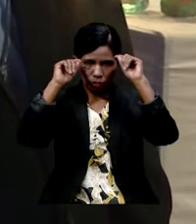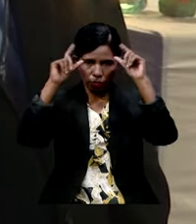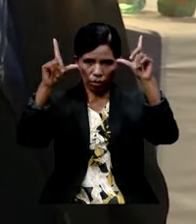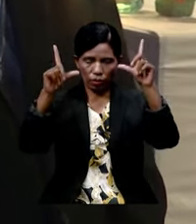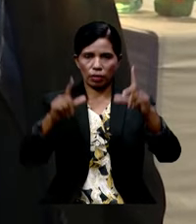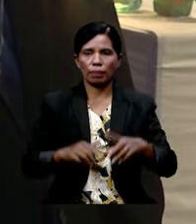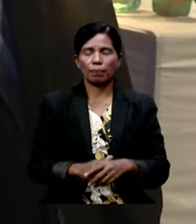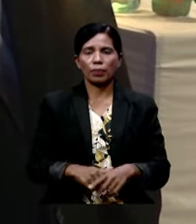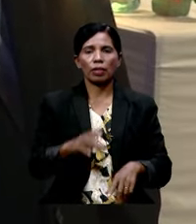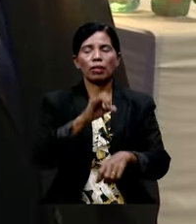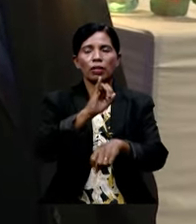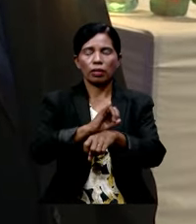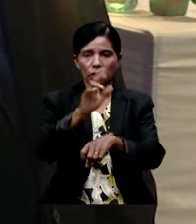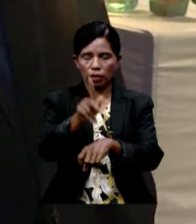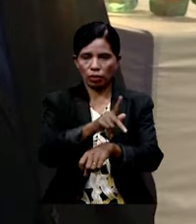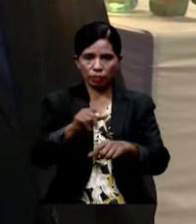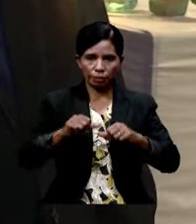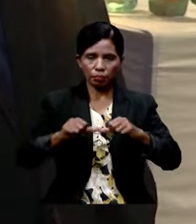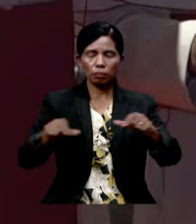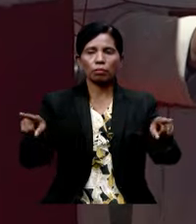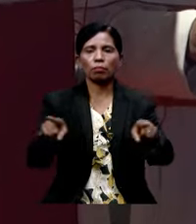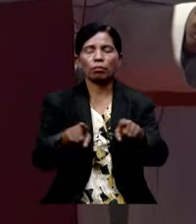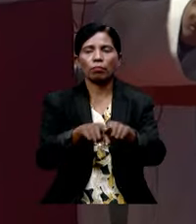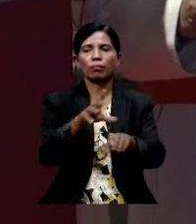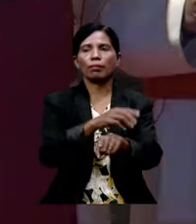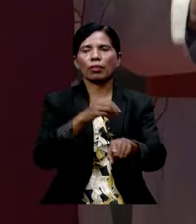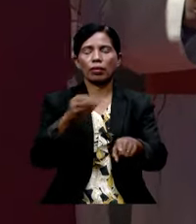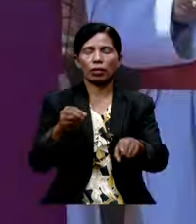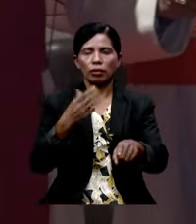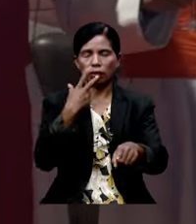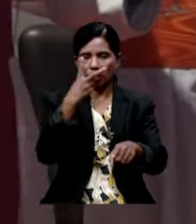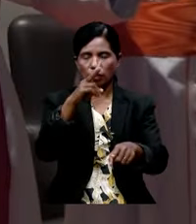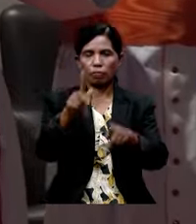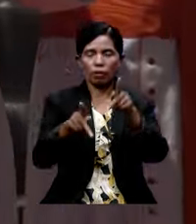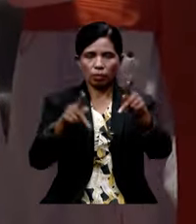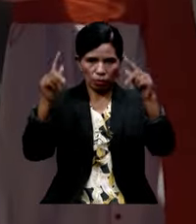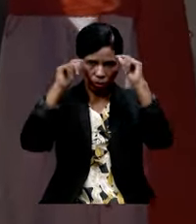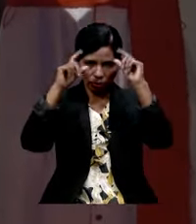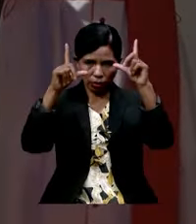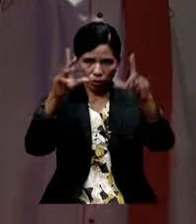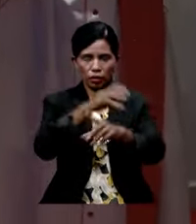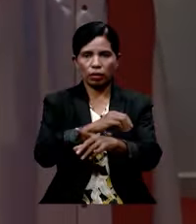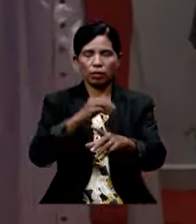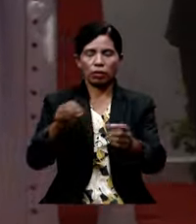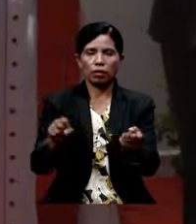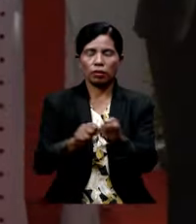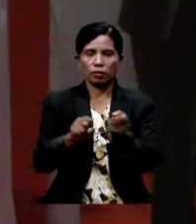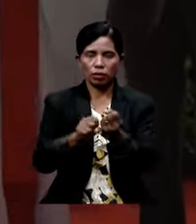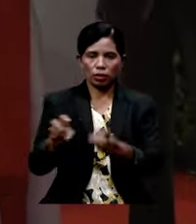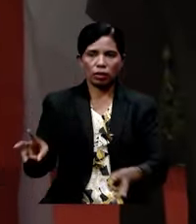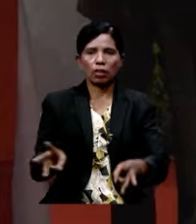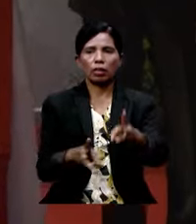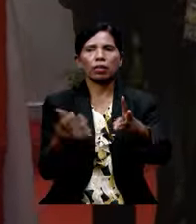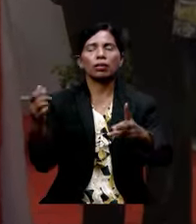timor-lestenian. No Igreja Católica continua a hanesan referência fundamental para o povo Timor-Leste no apoio da lancira